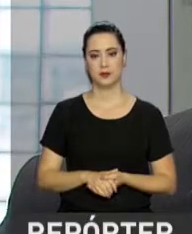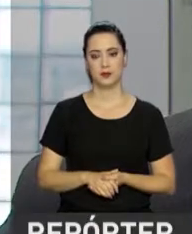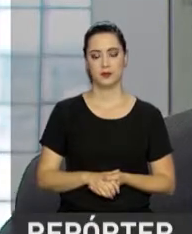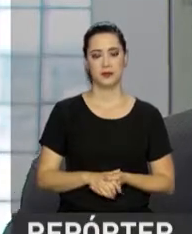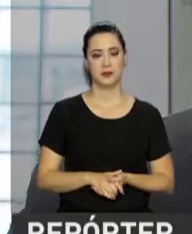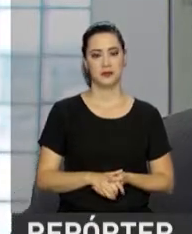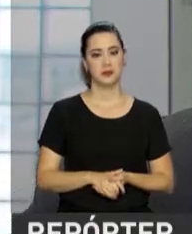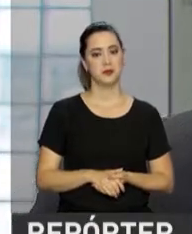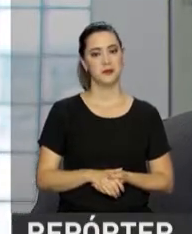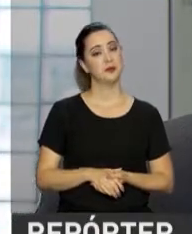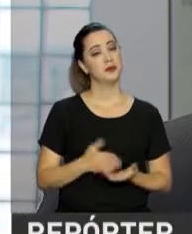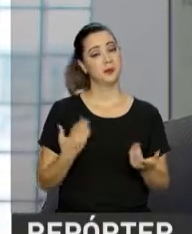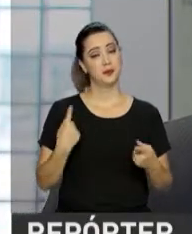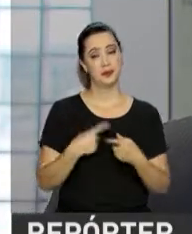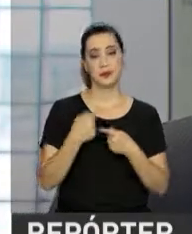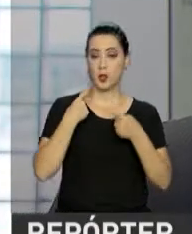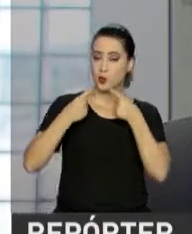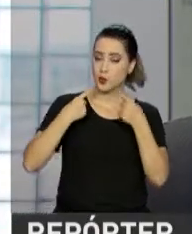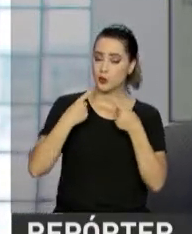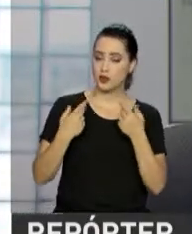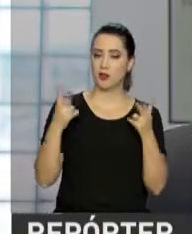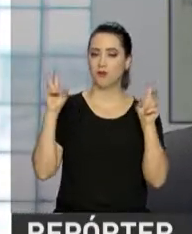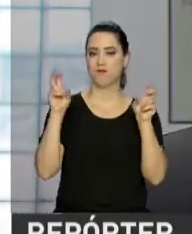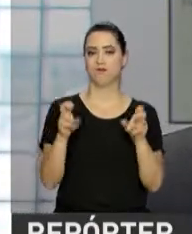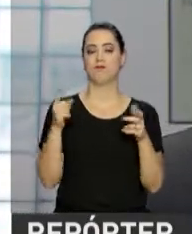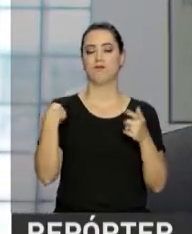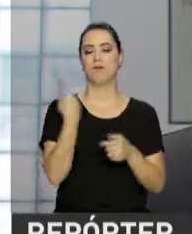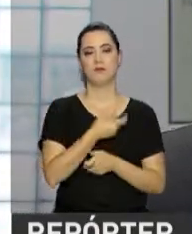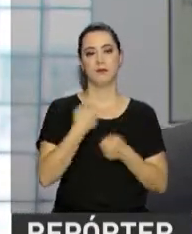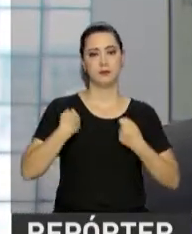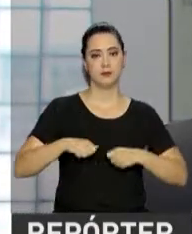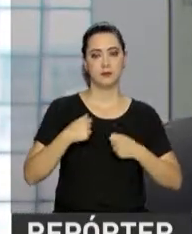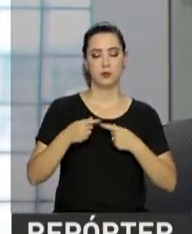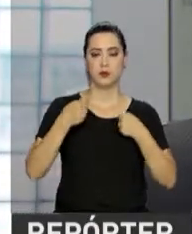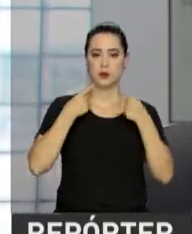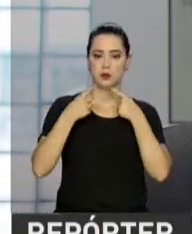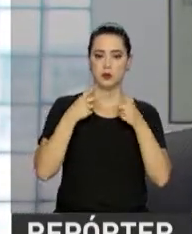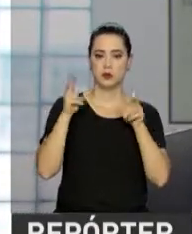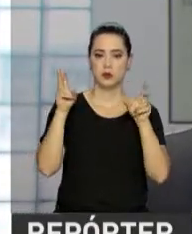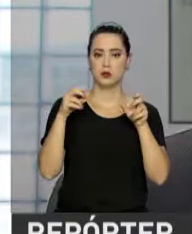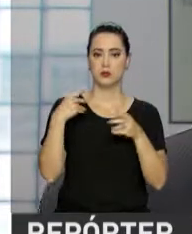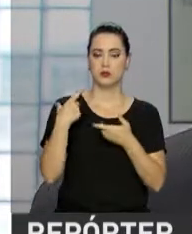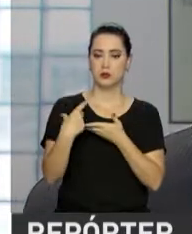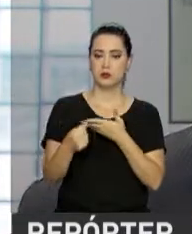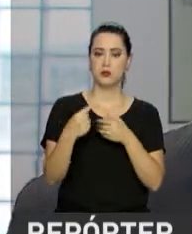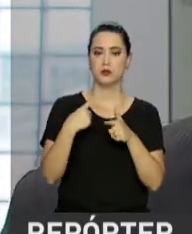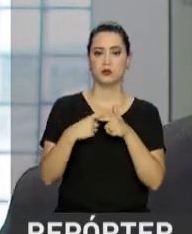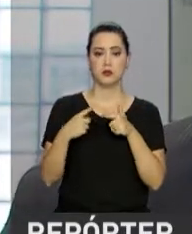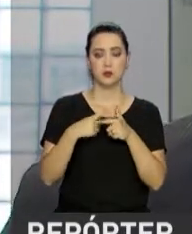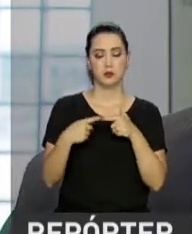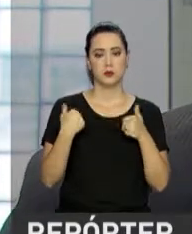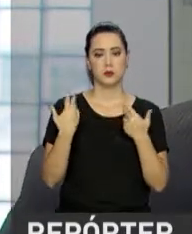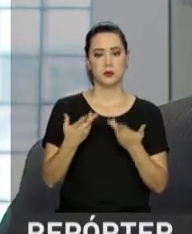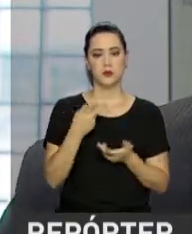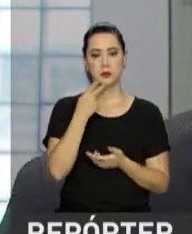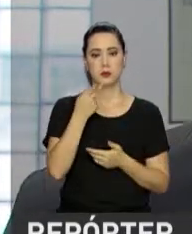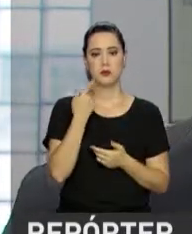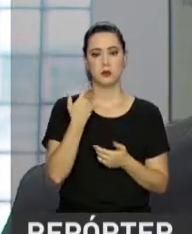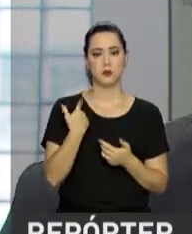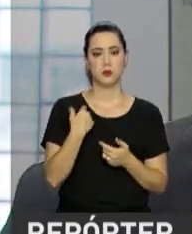realmente a discussão sobre isso então a gente precisa discutir a gente precisa sair dessa situação de indignação